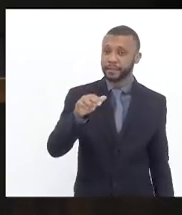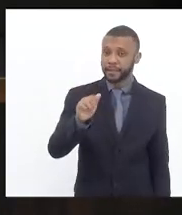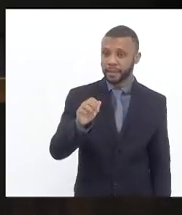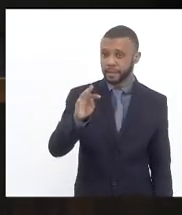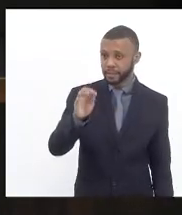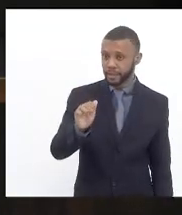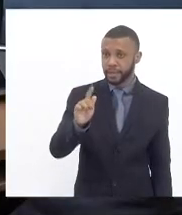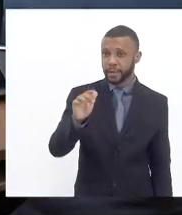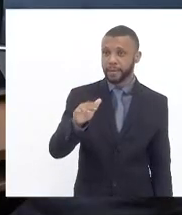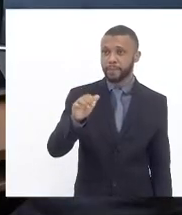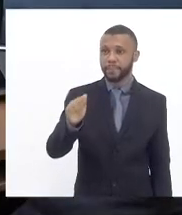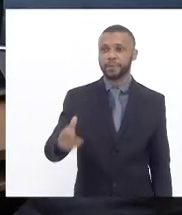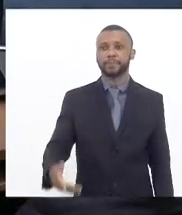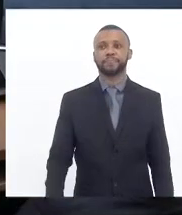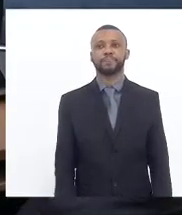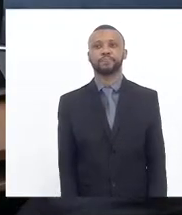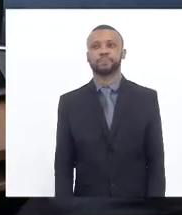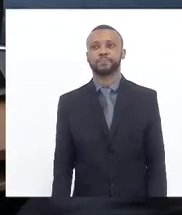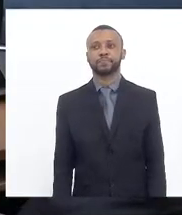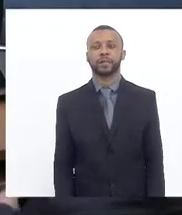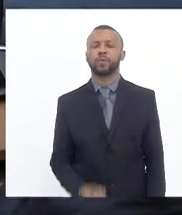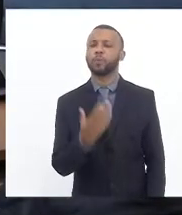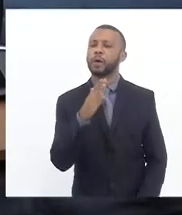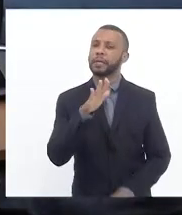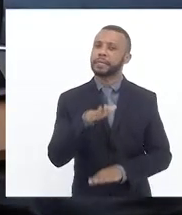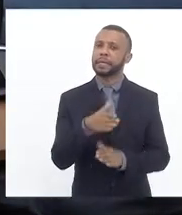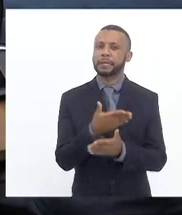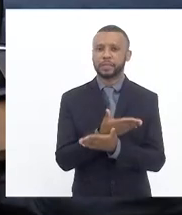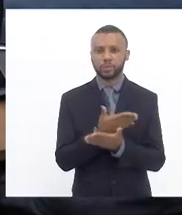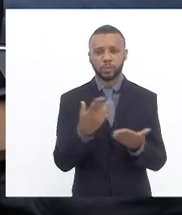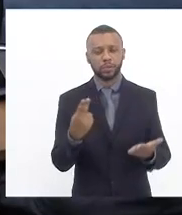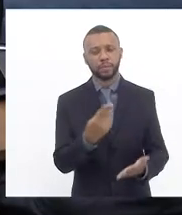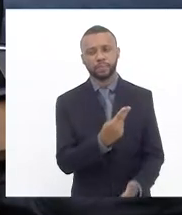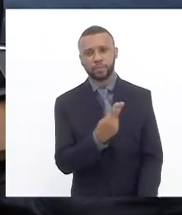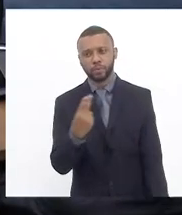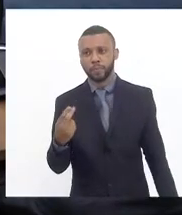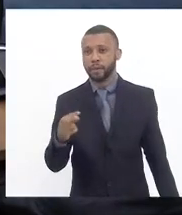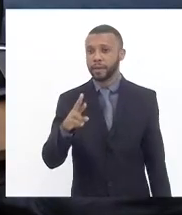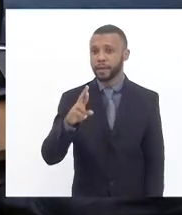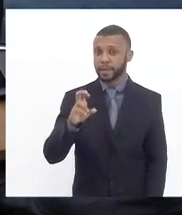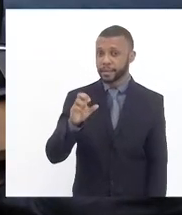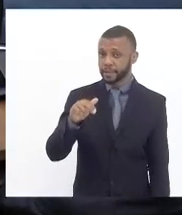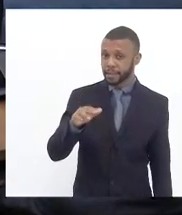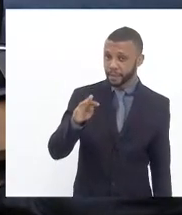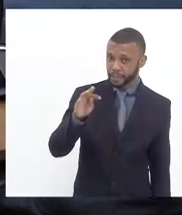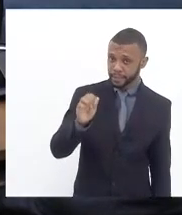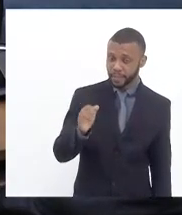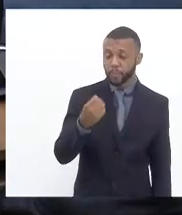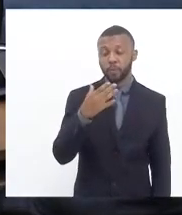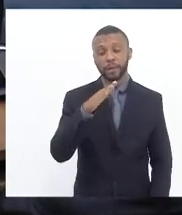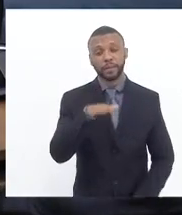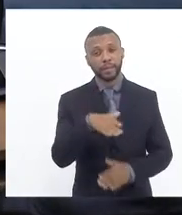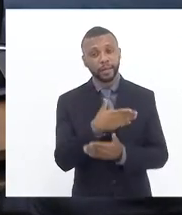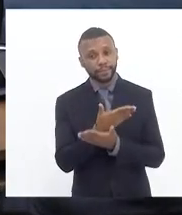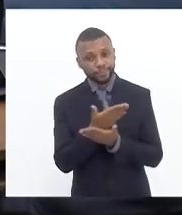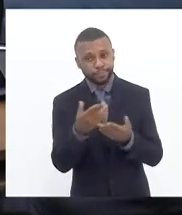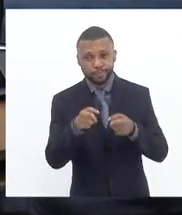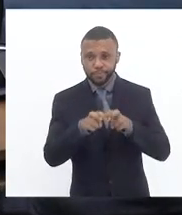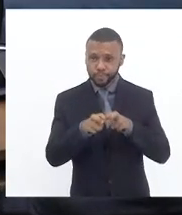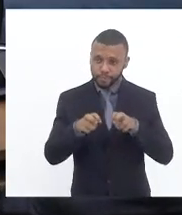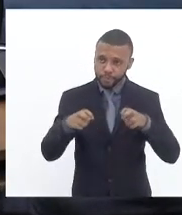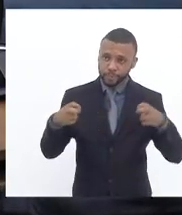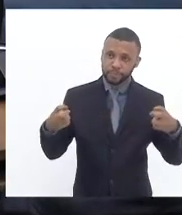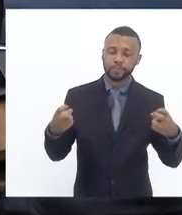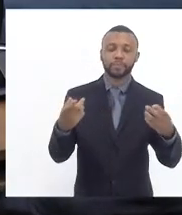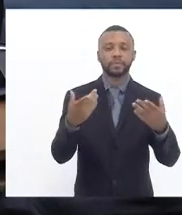Boa tarde a todos e todas eu me chamo Renata Gama Boa tarde amei as a todos aqueles que estão aqui